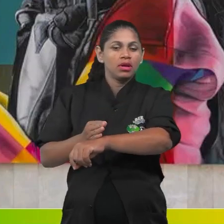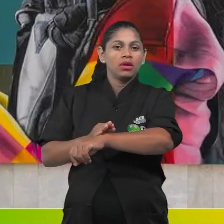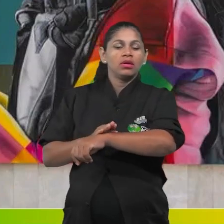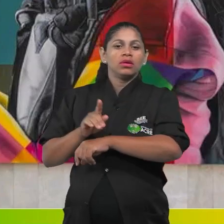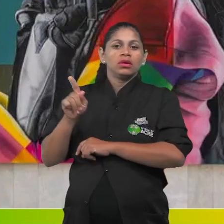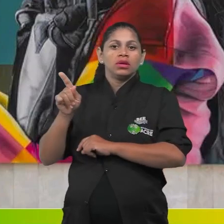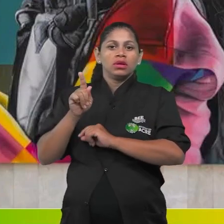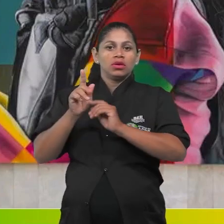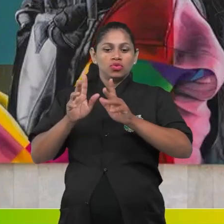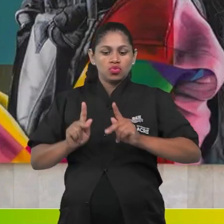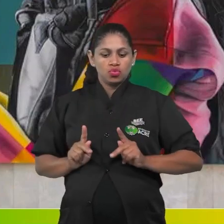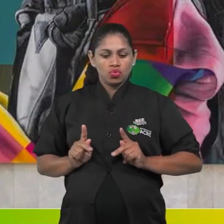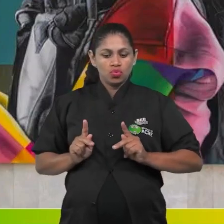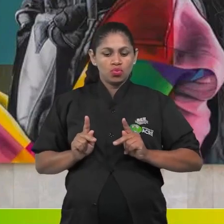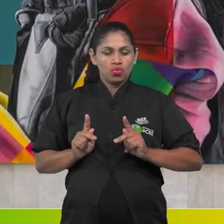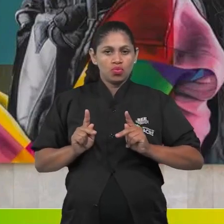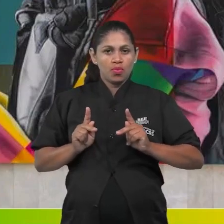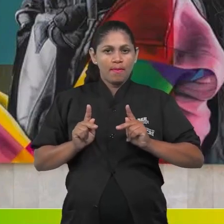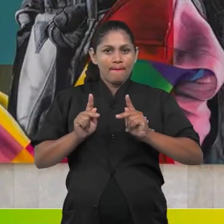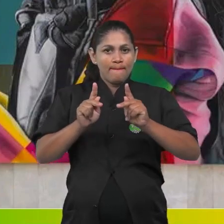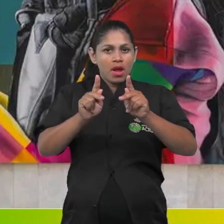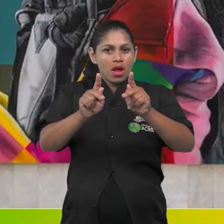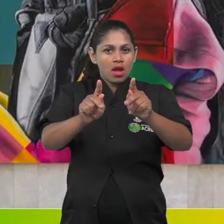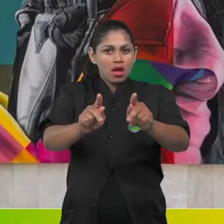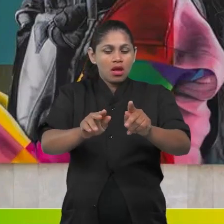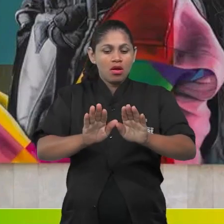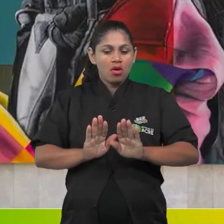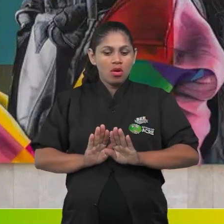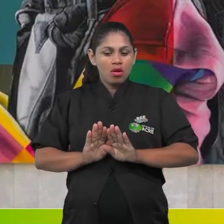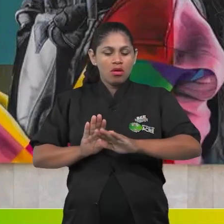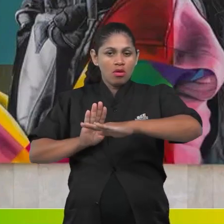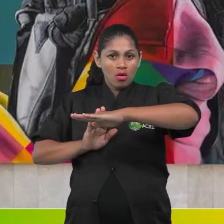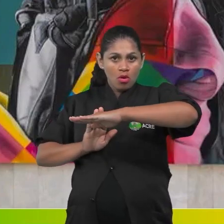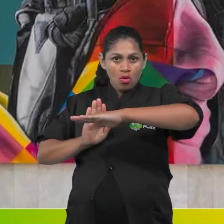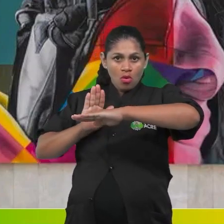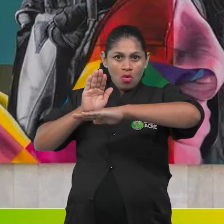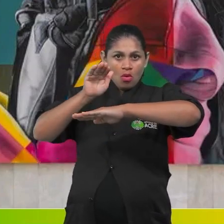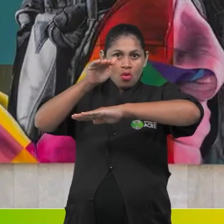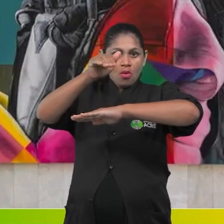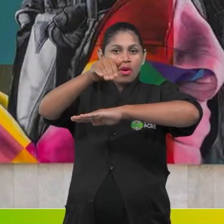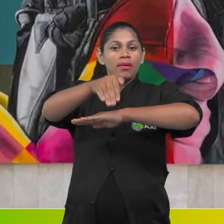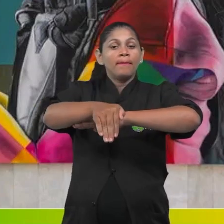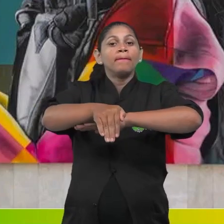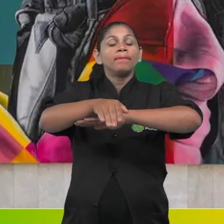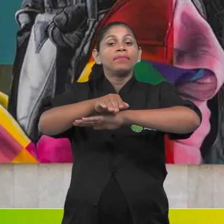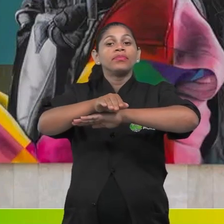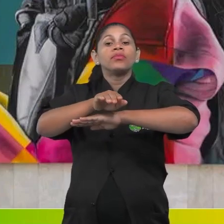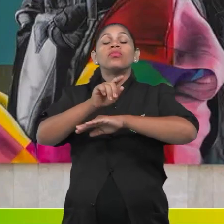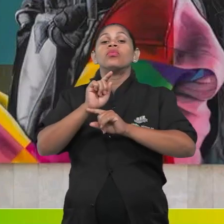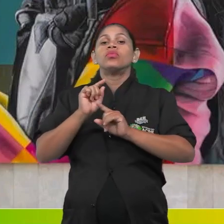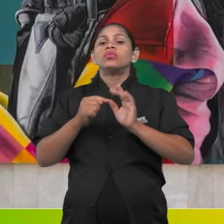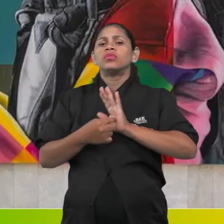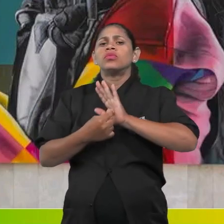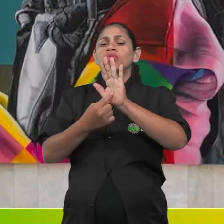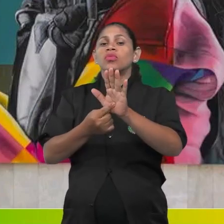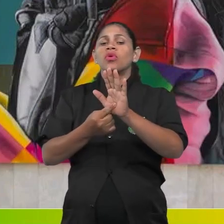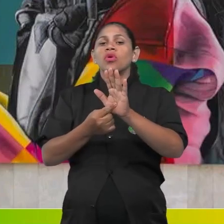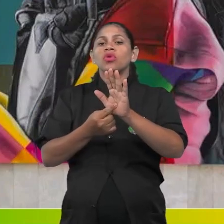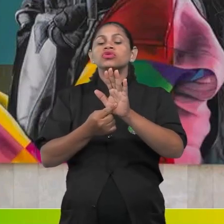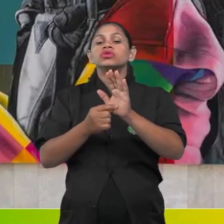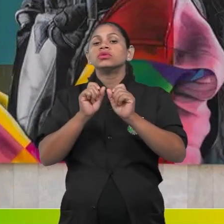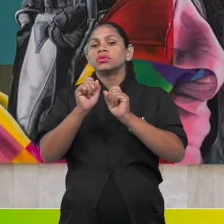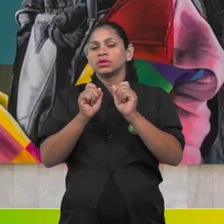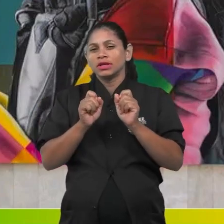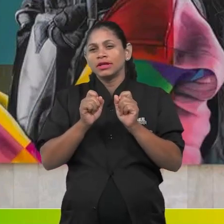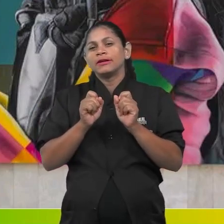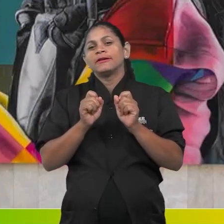foi inaugurado há pouco tempo, e toda a arte grafitada ali, naquele espaço, ela